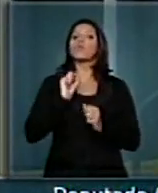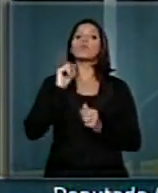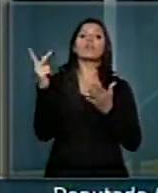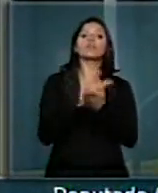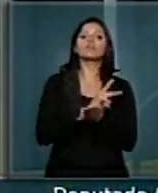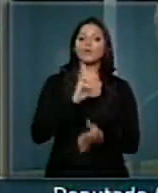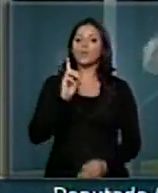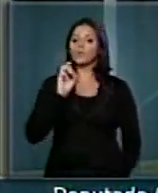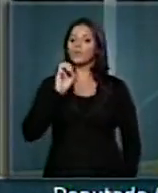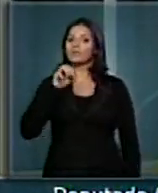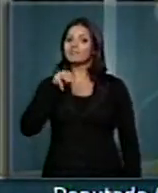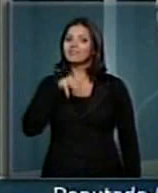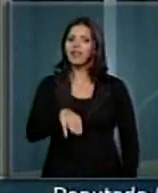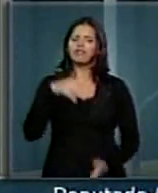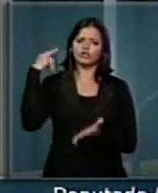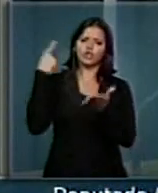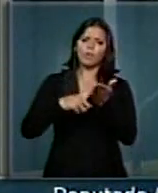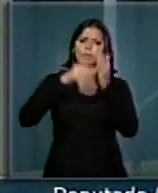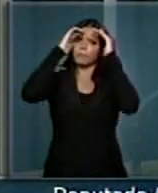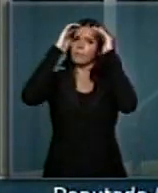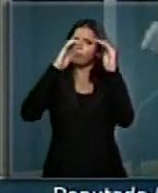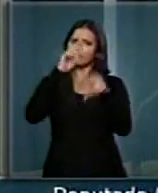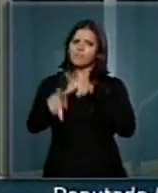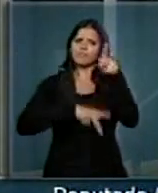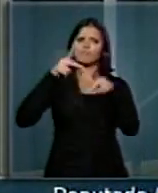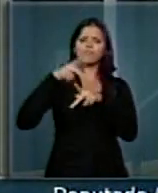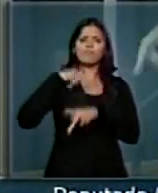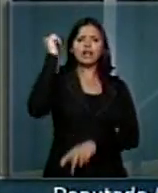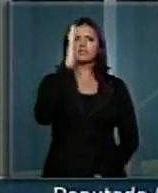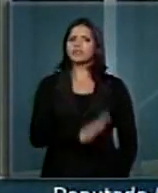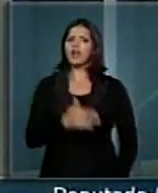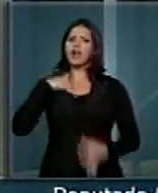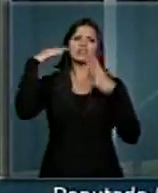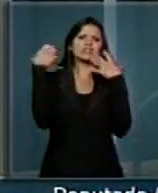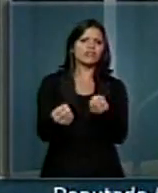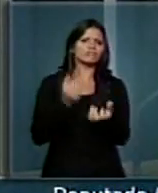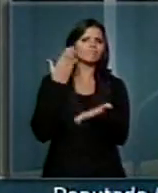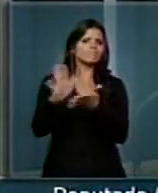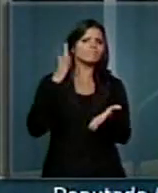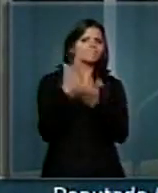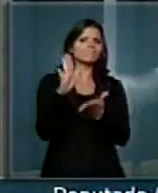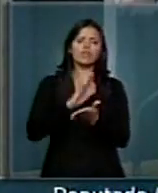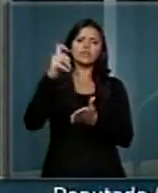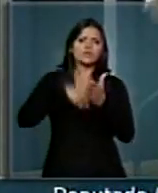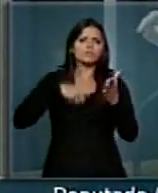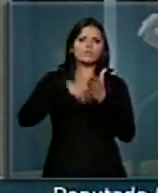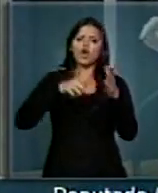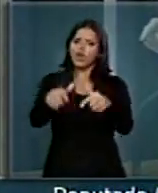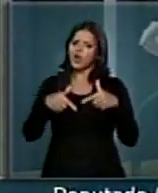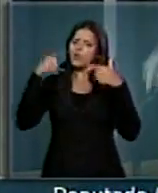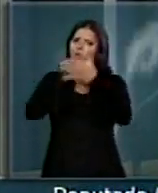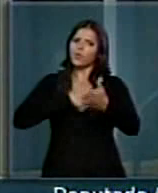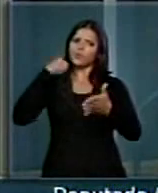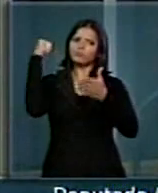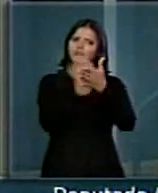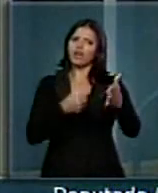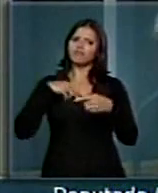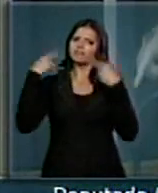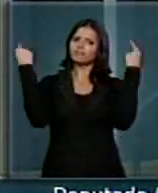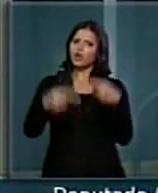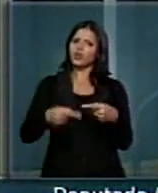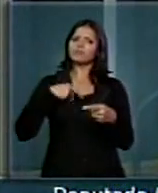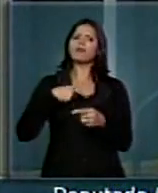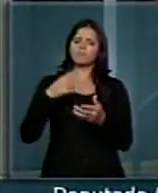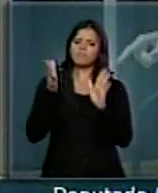com seu compromisso brasileiro maior de não aceitar mais impostos, de lutar contra